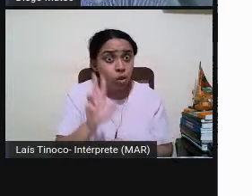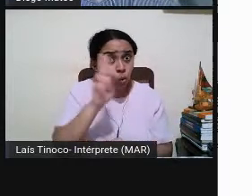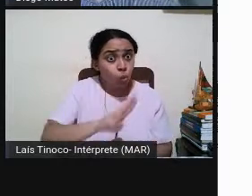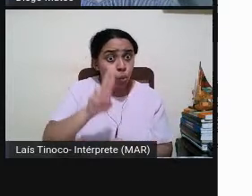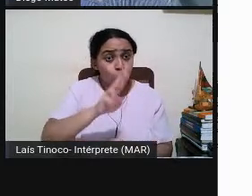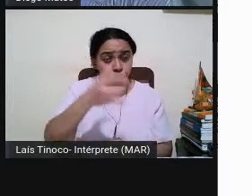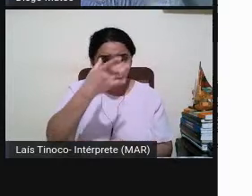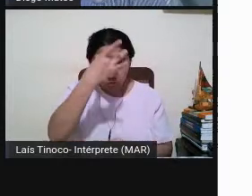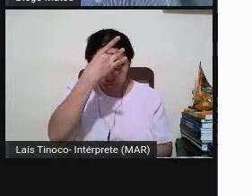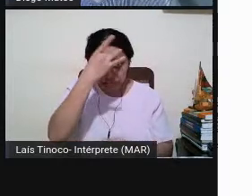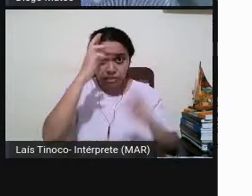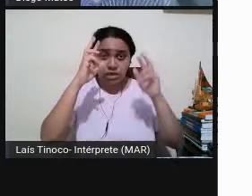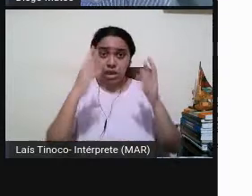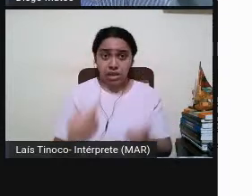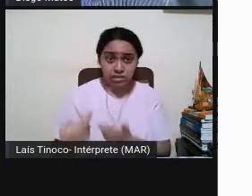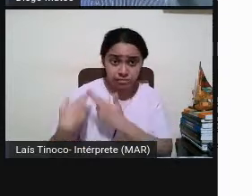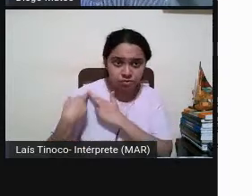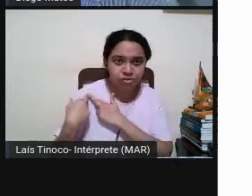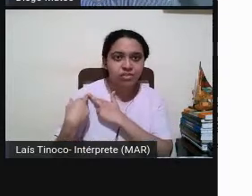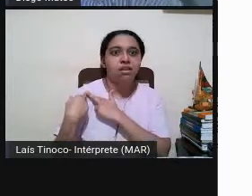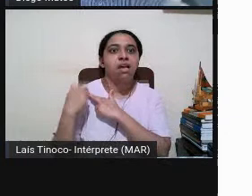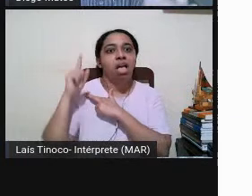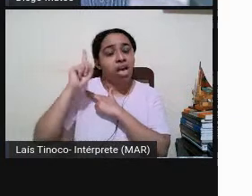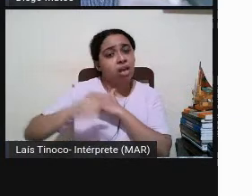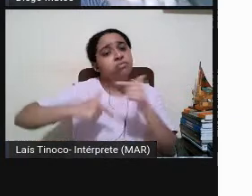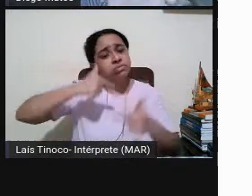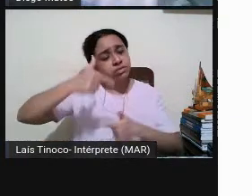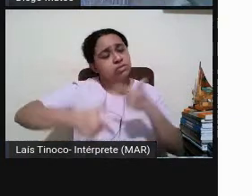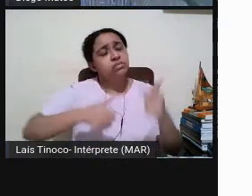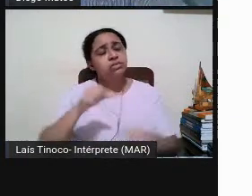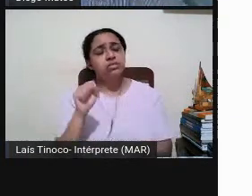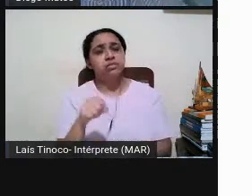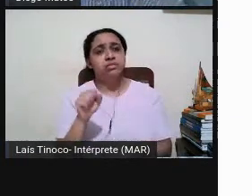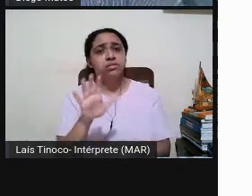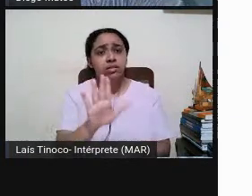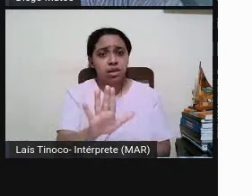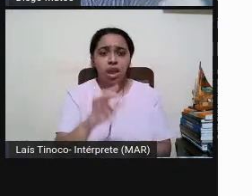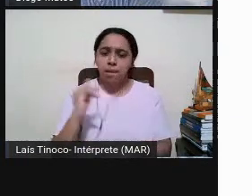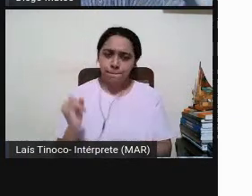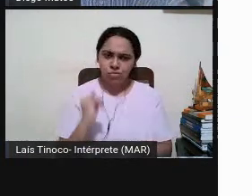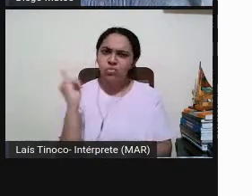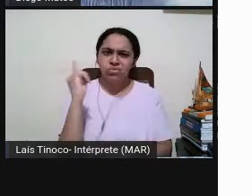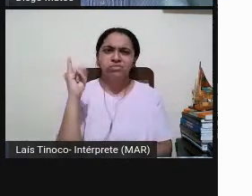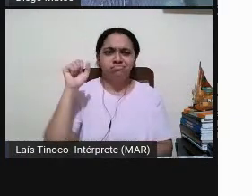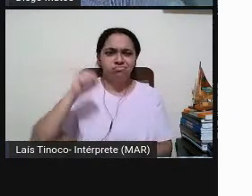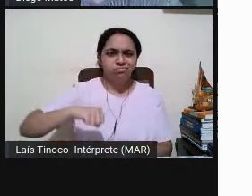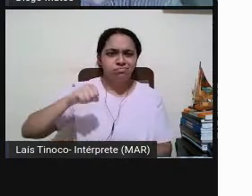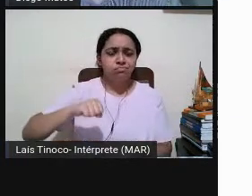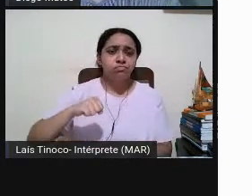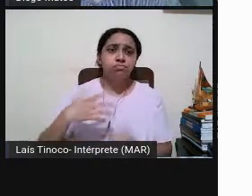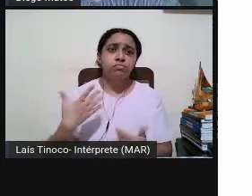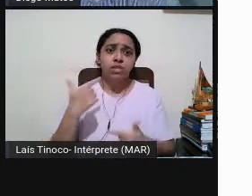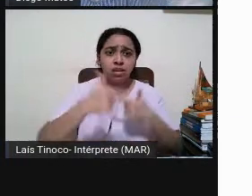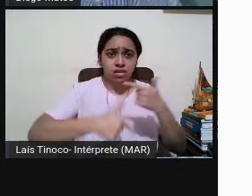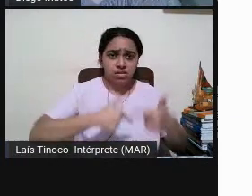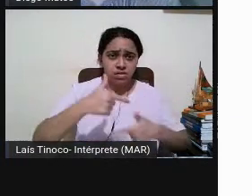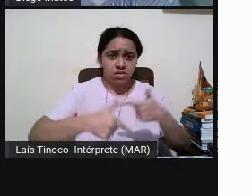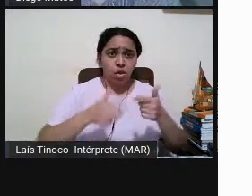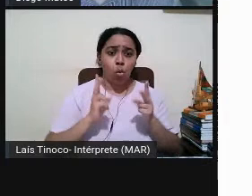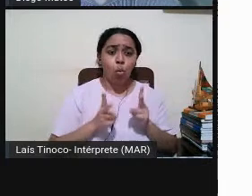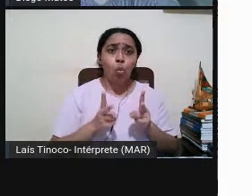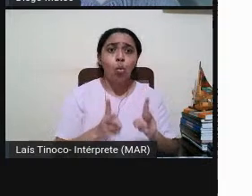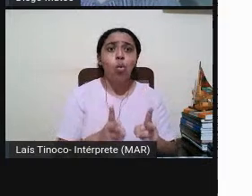adequada O que é uma atividade que sim ela é necessária para para essa